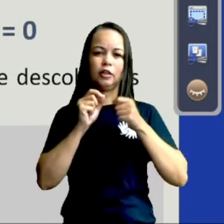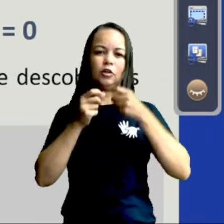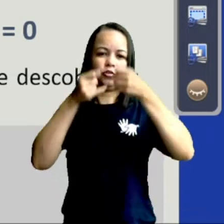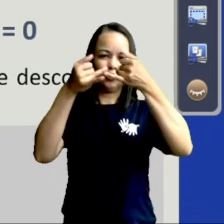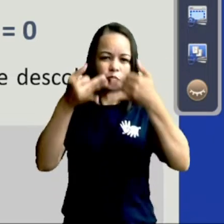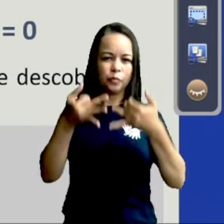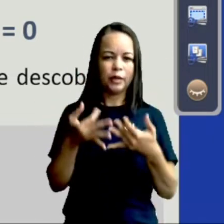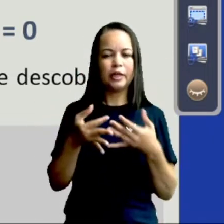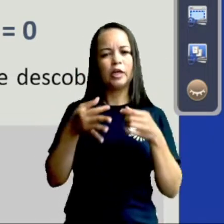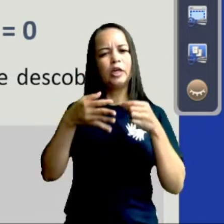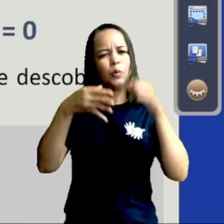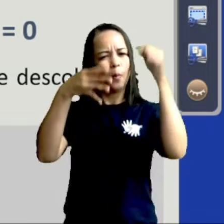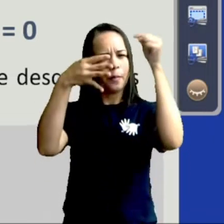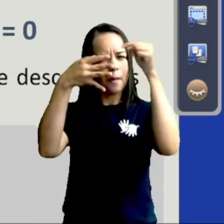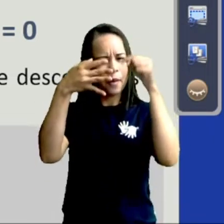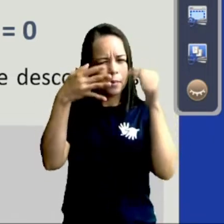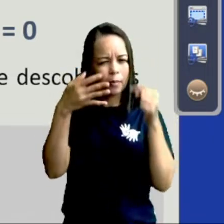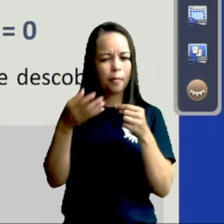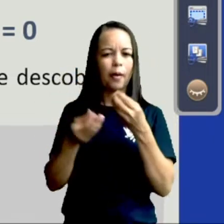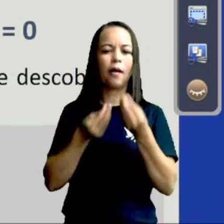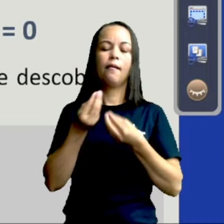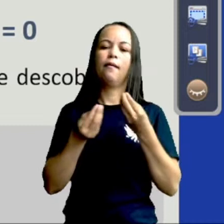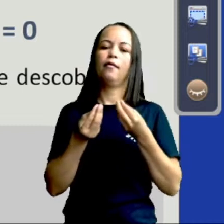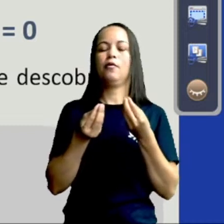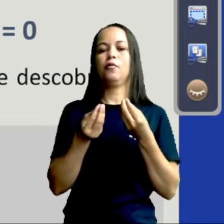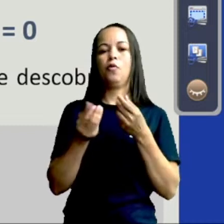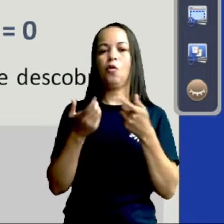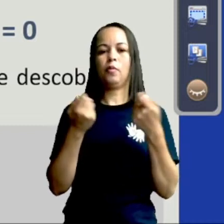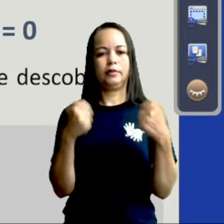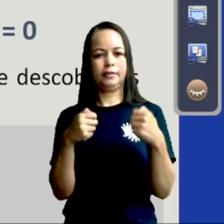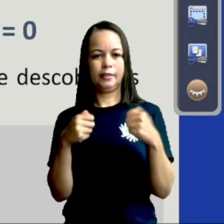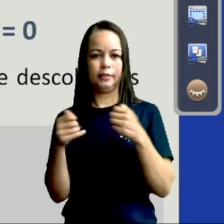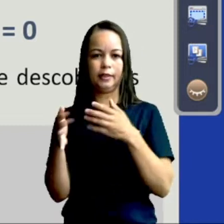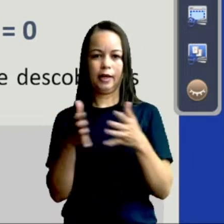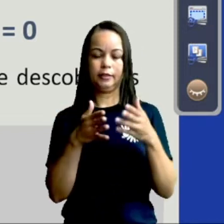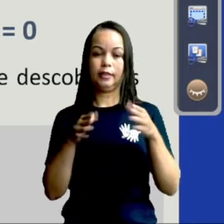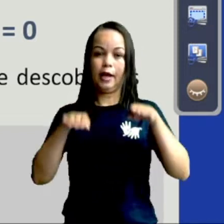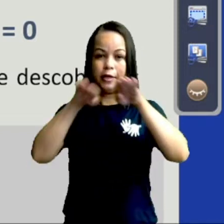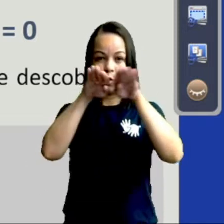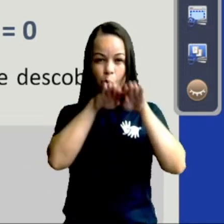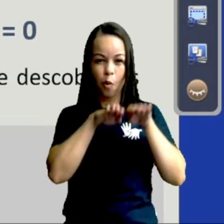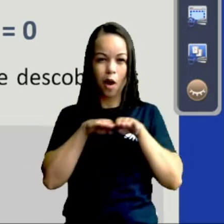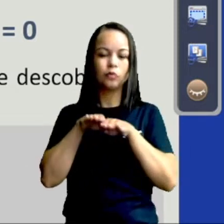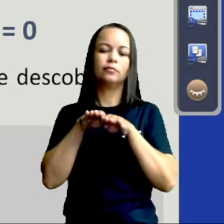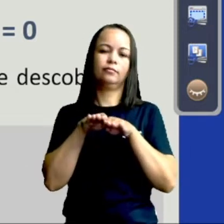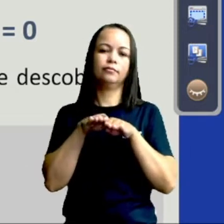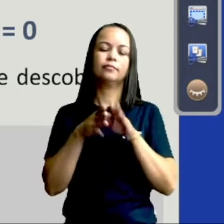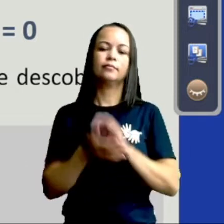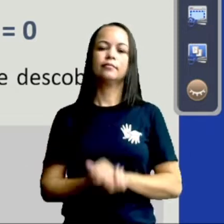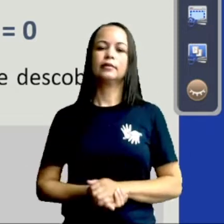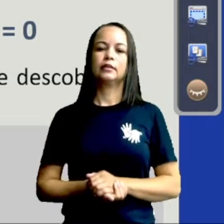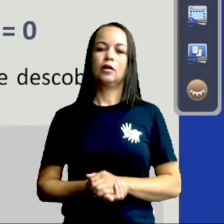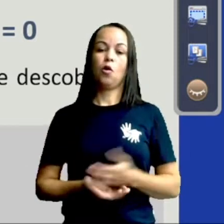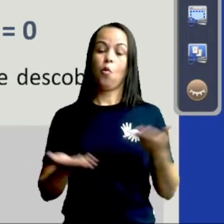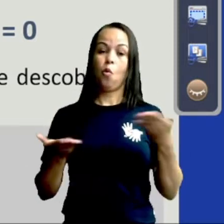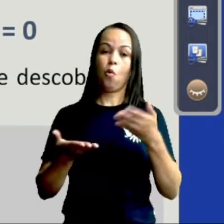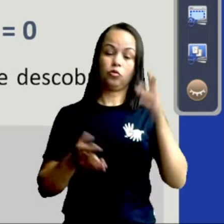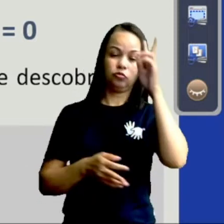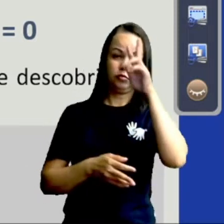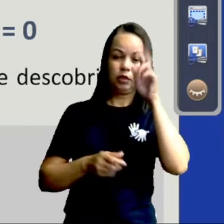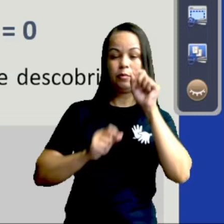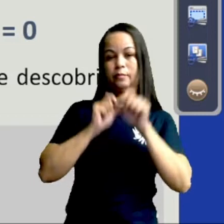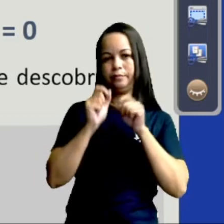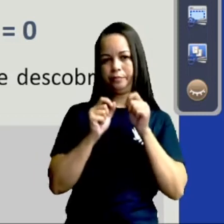que eu explico bem em detalhe o porquê da necessidade da igualdade. Para hoje, eu quero que vocês lembrem disso. Para